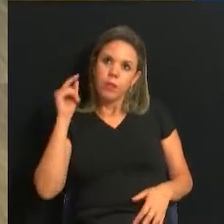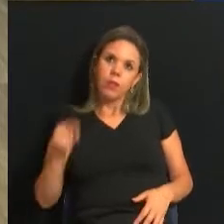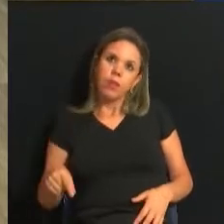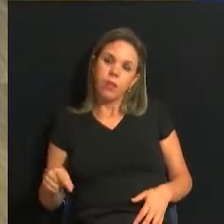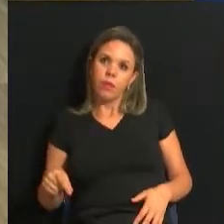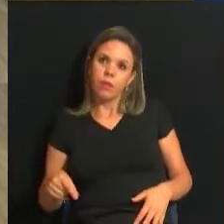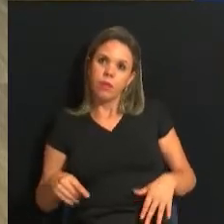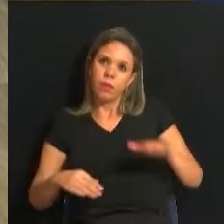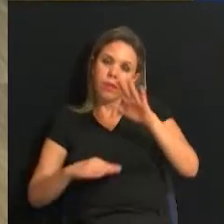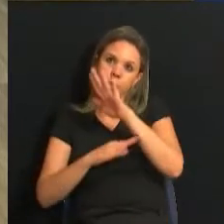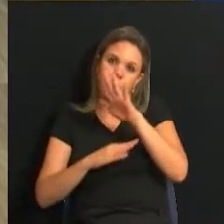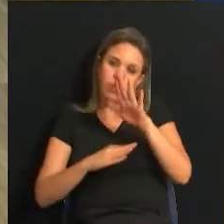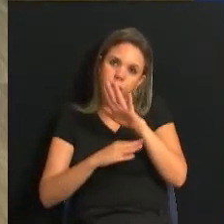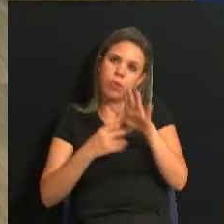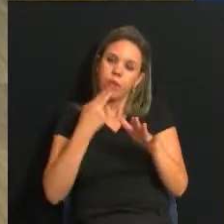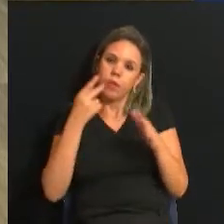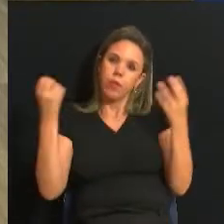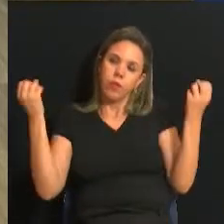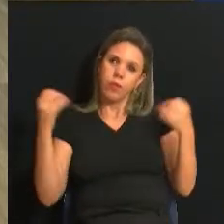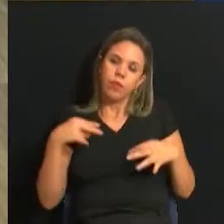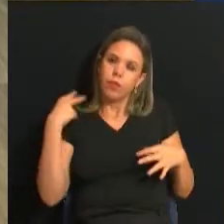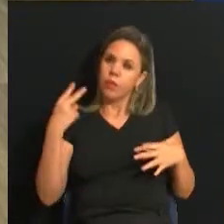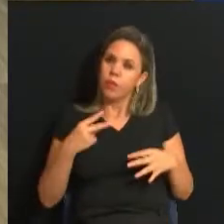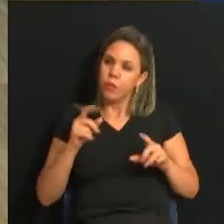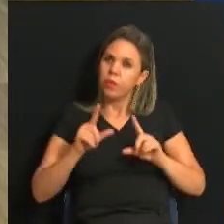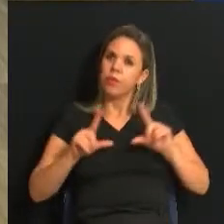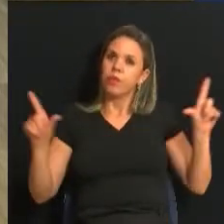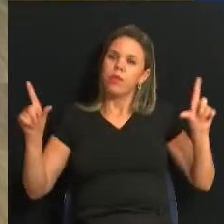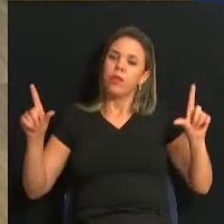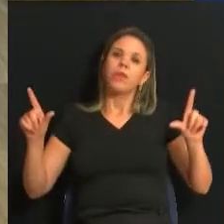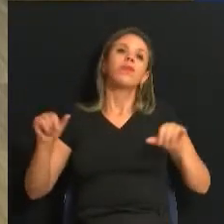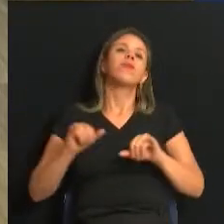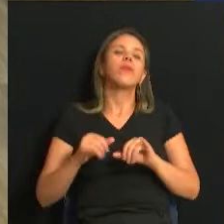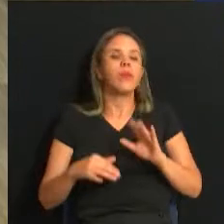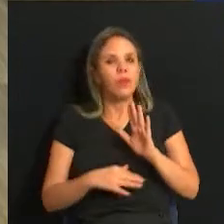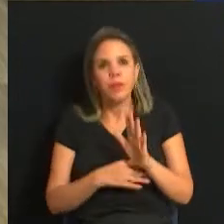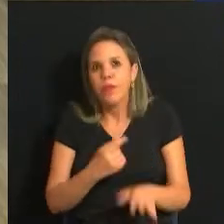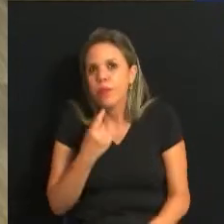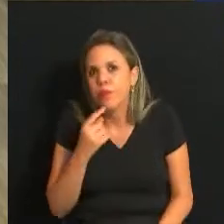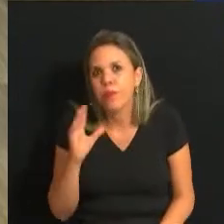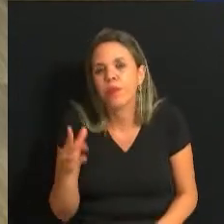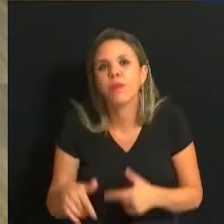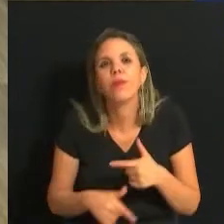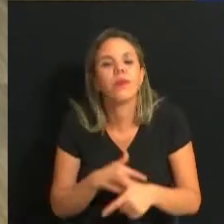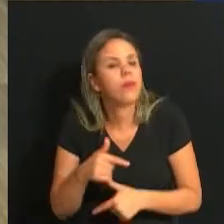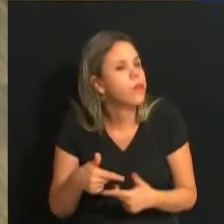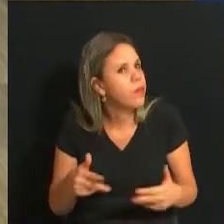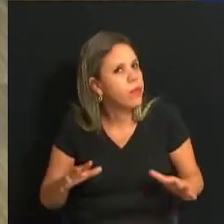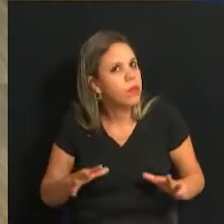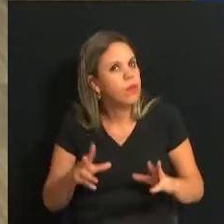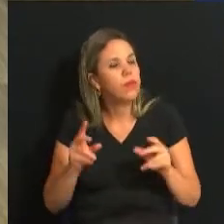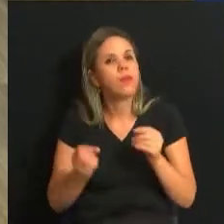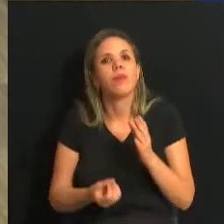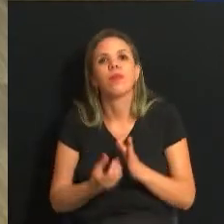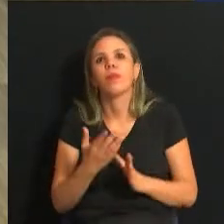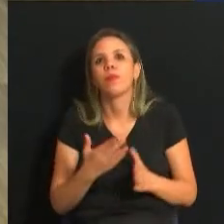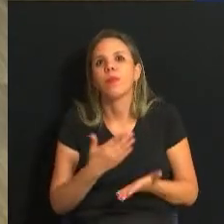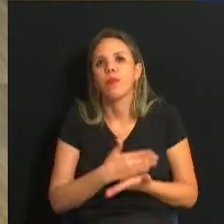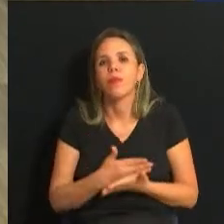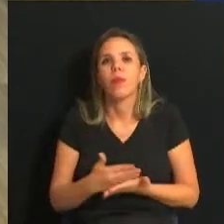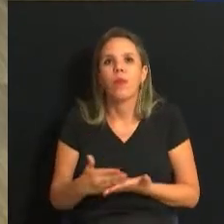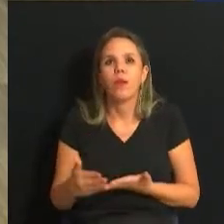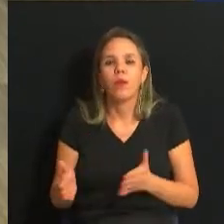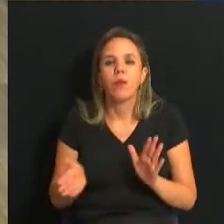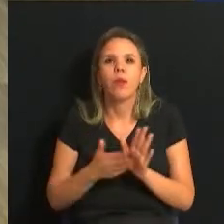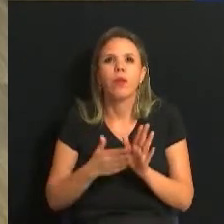nos nossos estúdios. Olha só, já está aqui na minha tela as notícias do Legislativo, o trabalho dos parlamentares, e a gente começa com uma